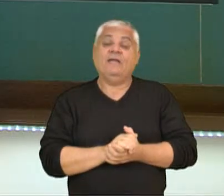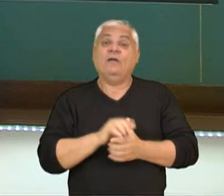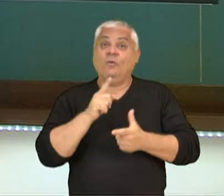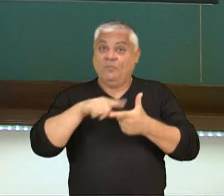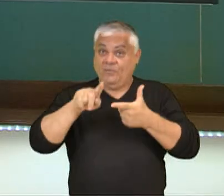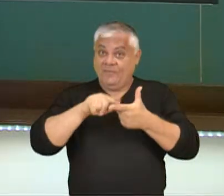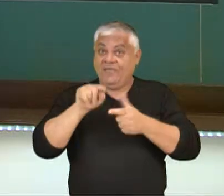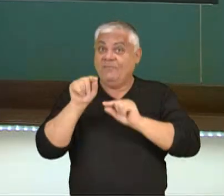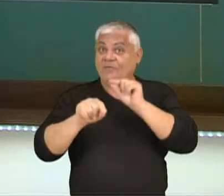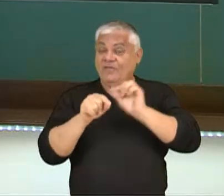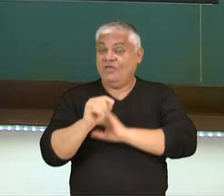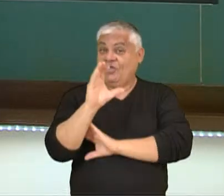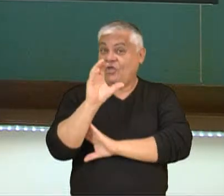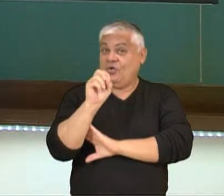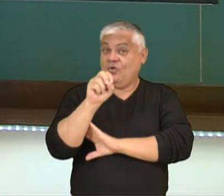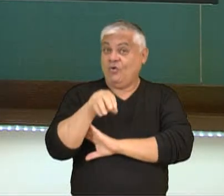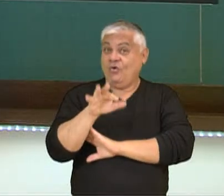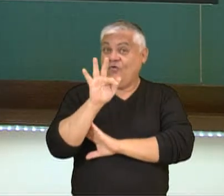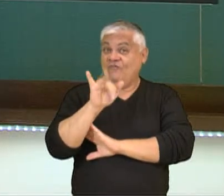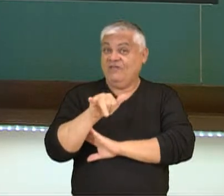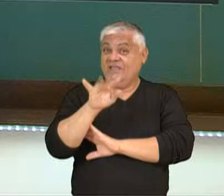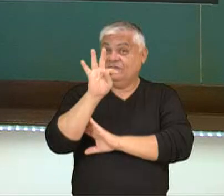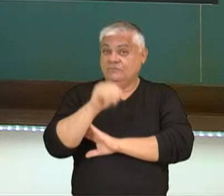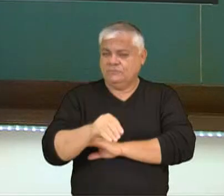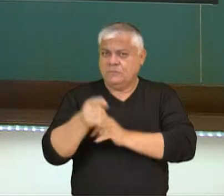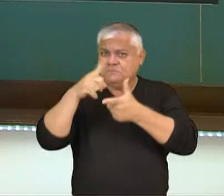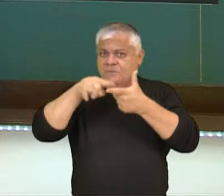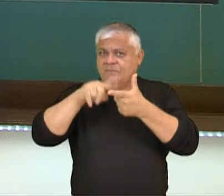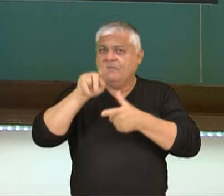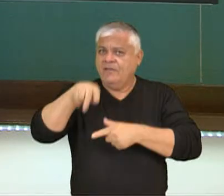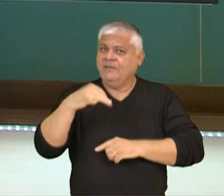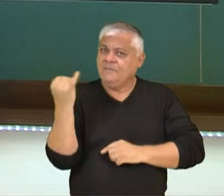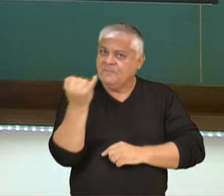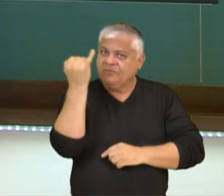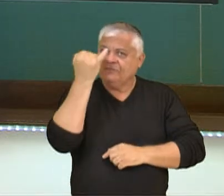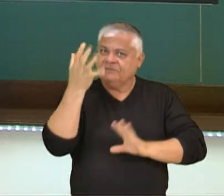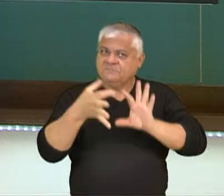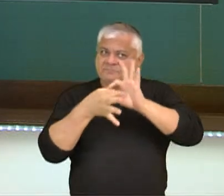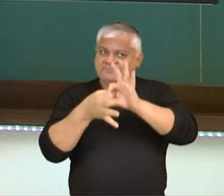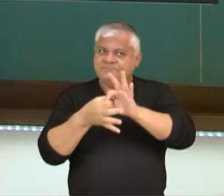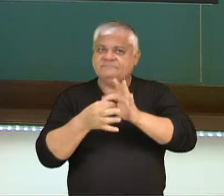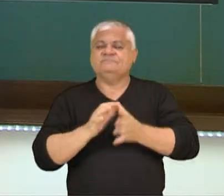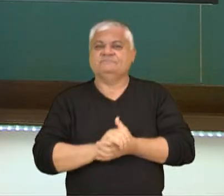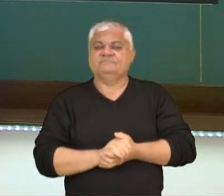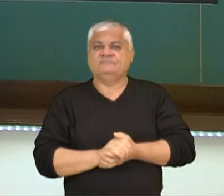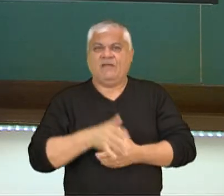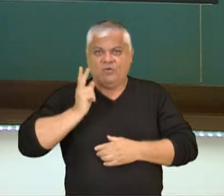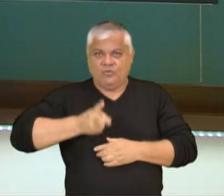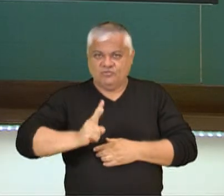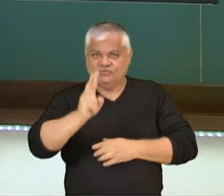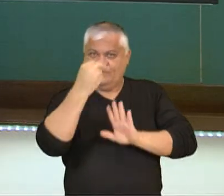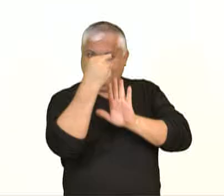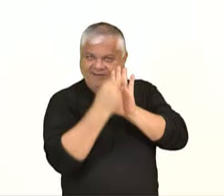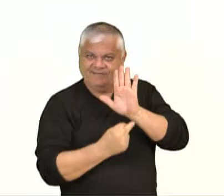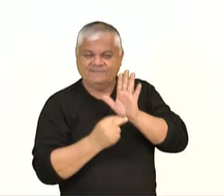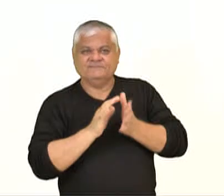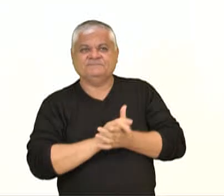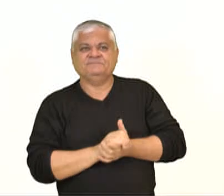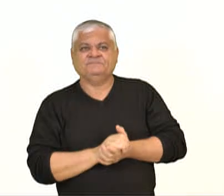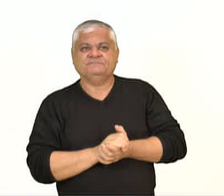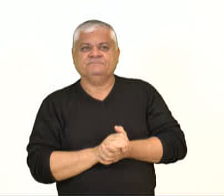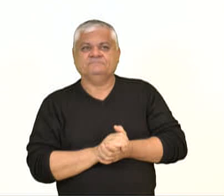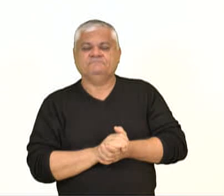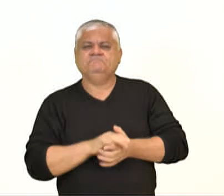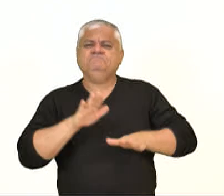conflito aqui compreendido como um elemento narrativo essencial do conto. Vamos juntos então seguir a nossa leitura.